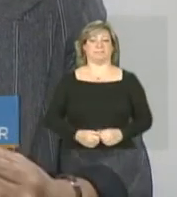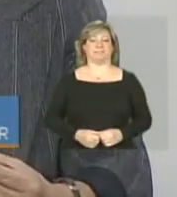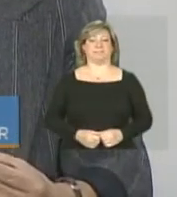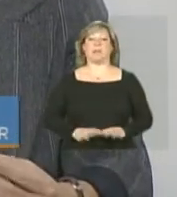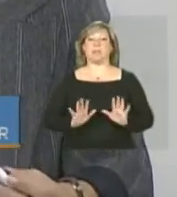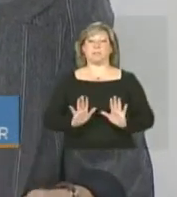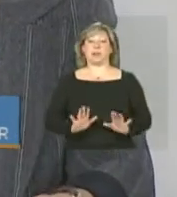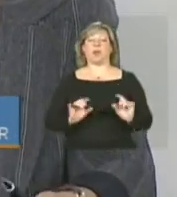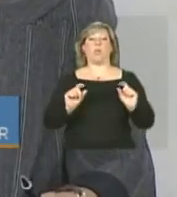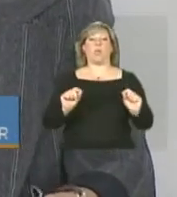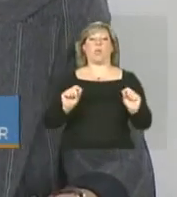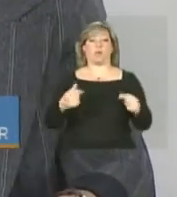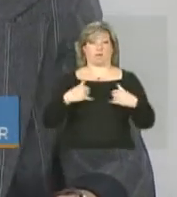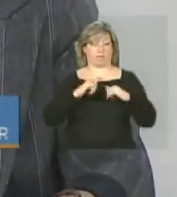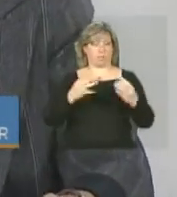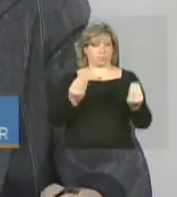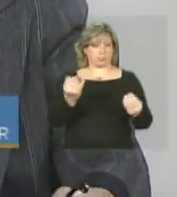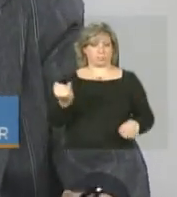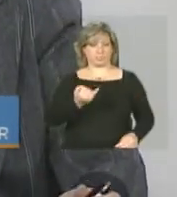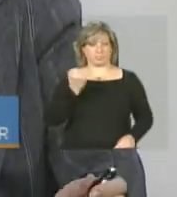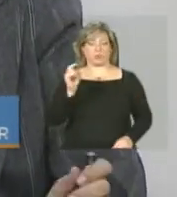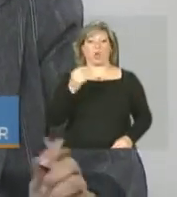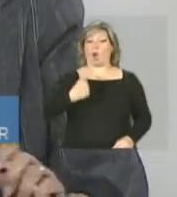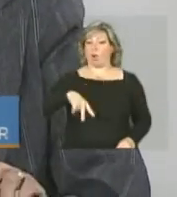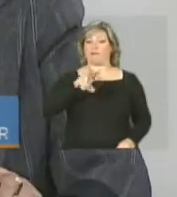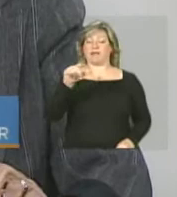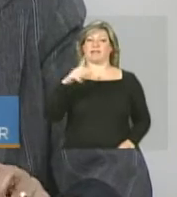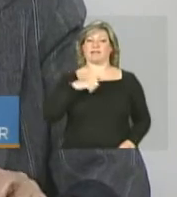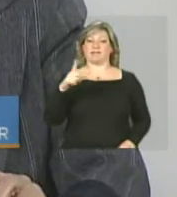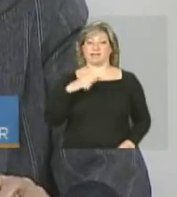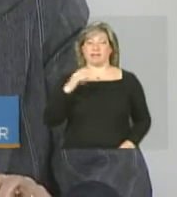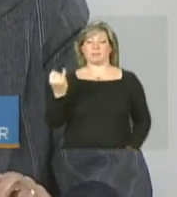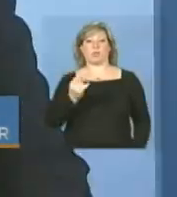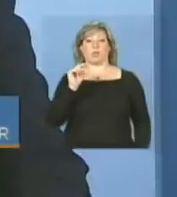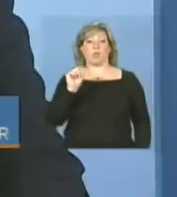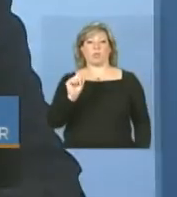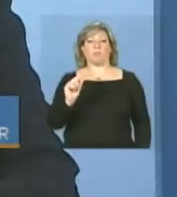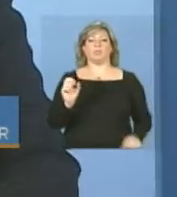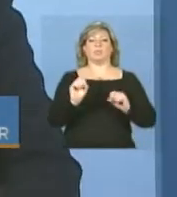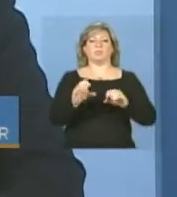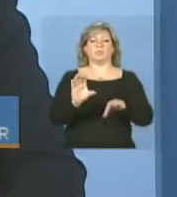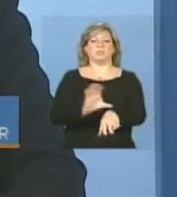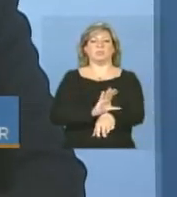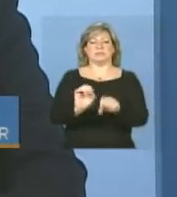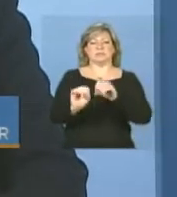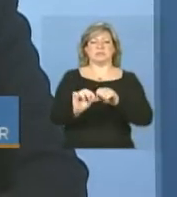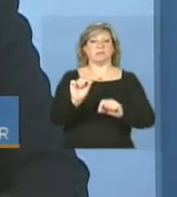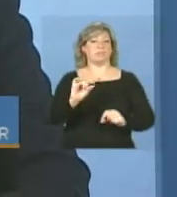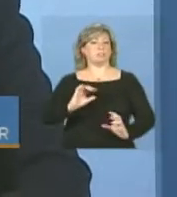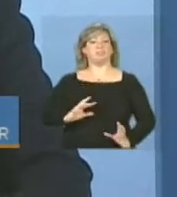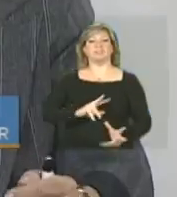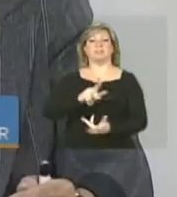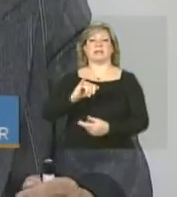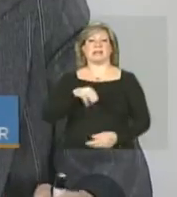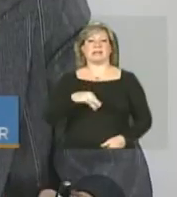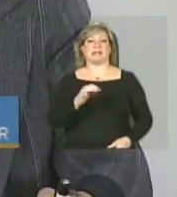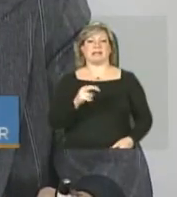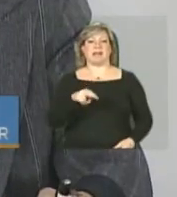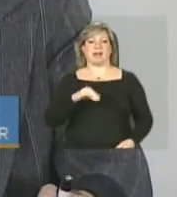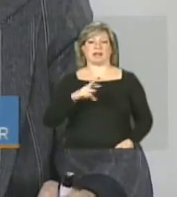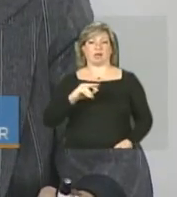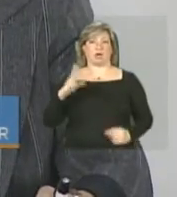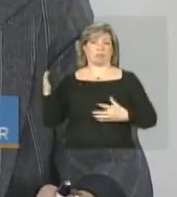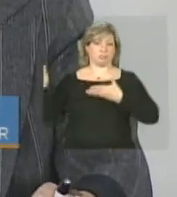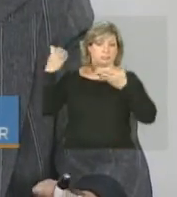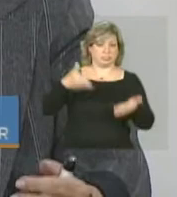Mas o que eu dizia que é muito importante é que teremos uma oficina internacional. O Brasil tem despertado muita atenção em